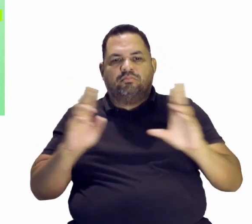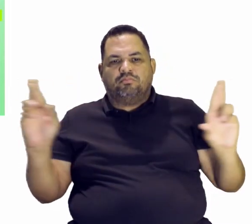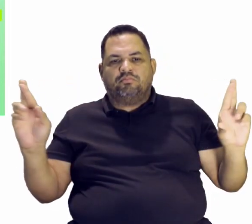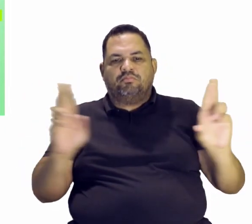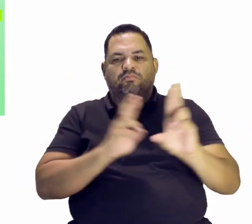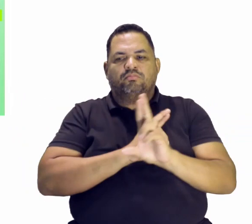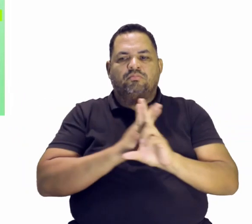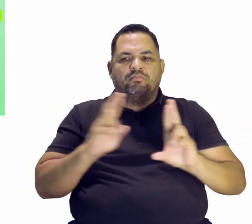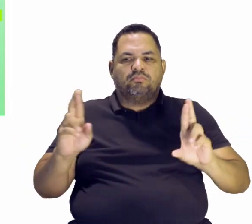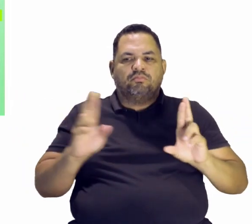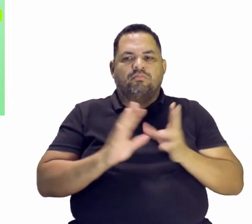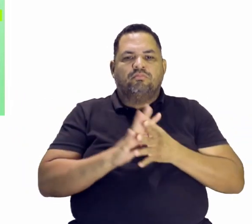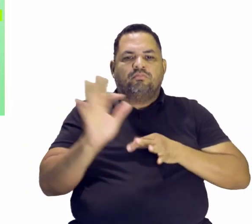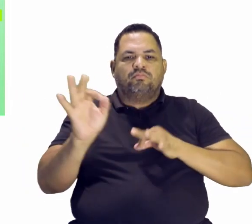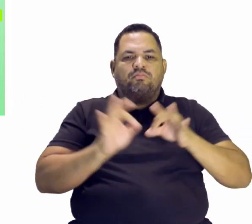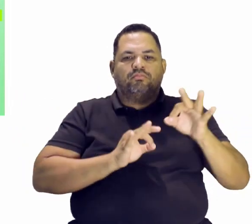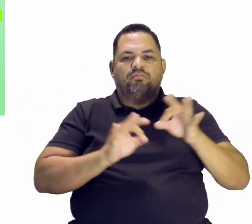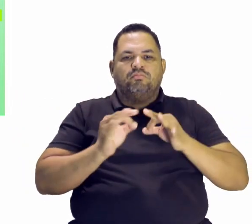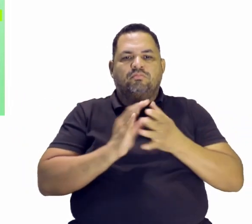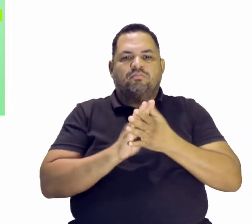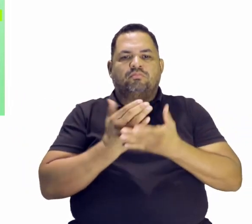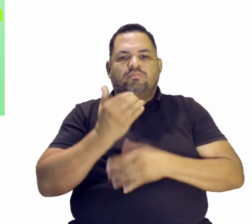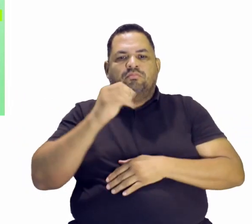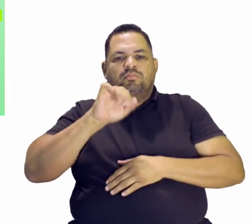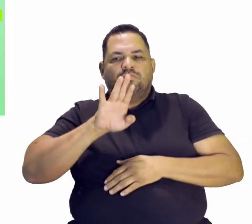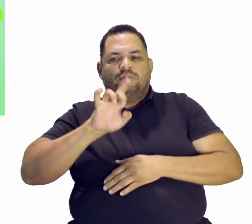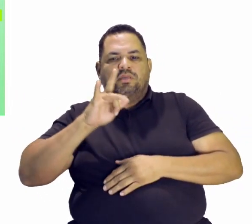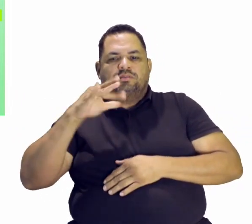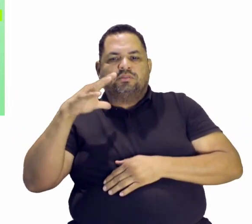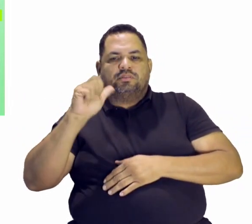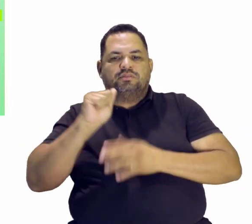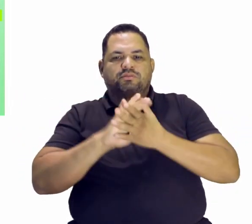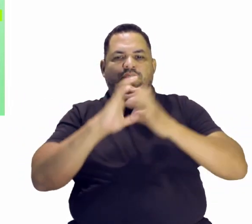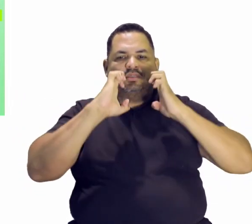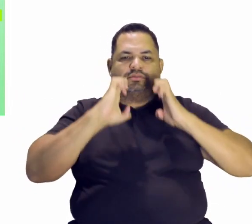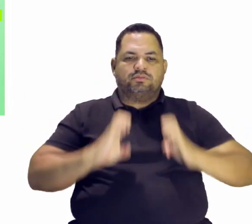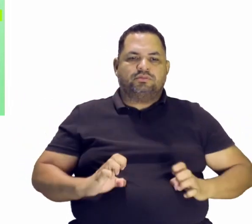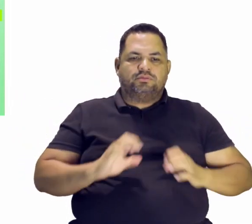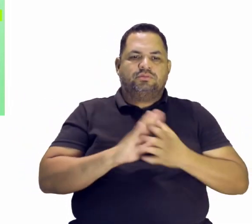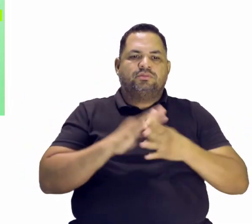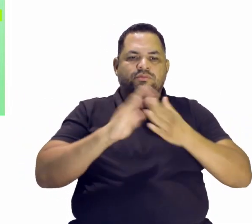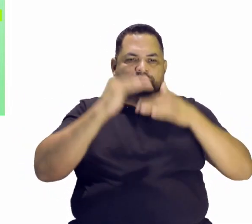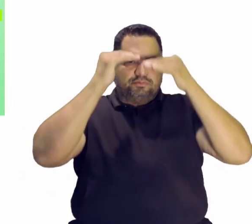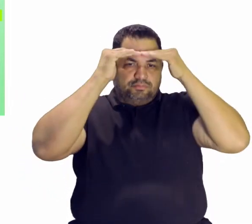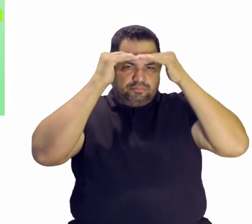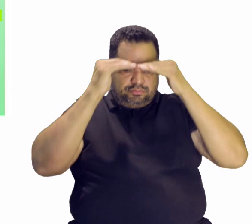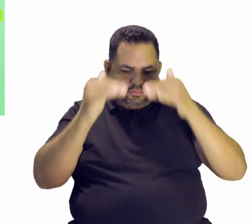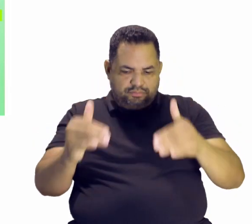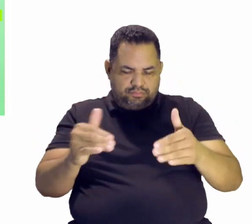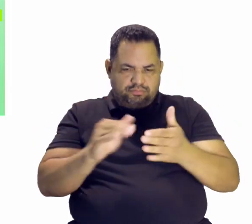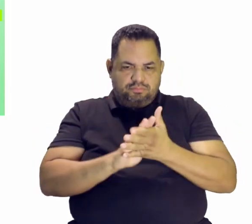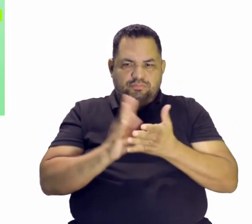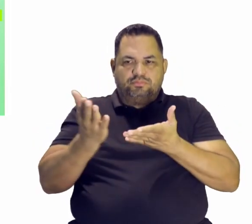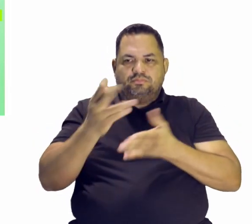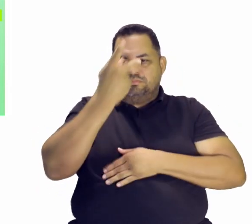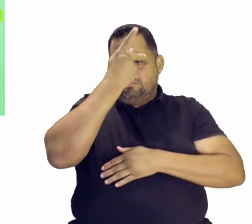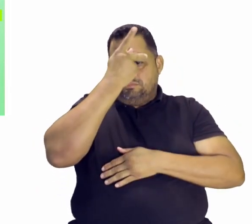estabelecer relações construtivas, empáticas, éticas e de respeito